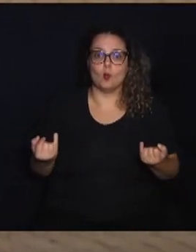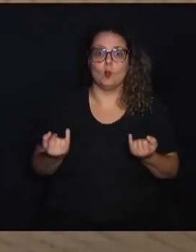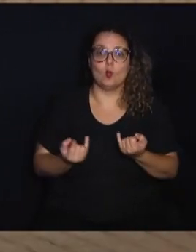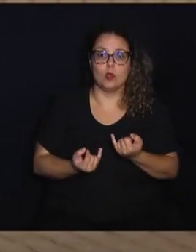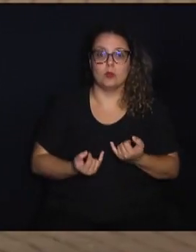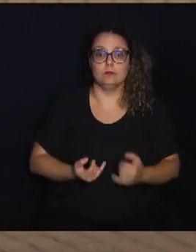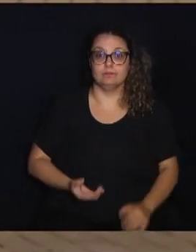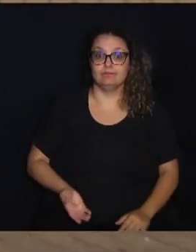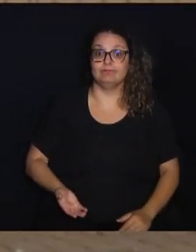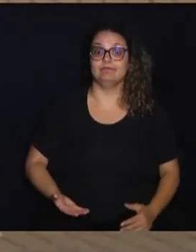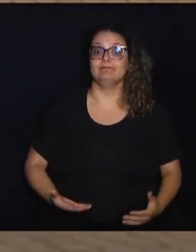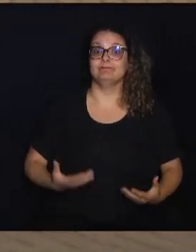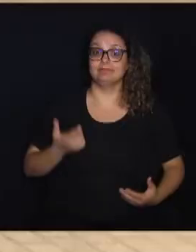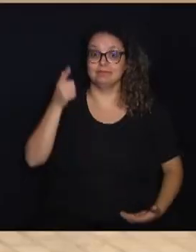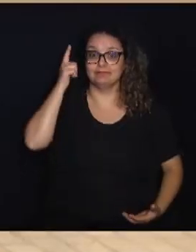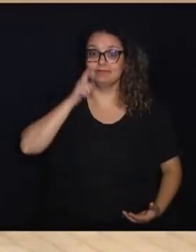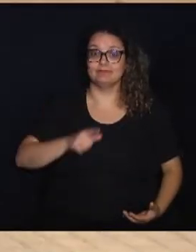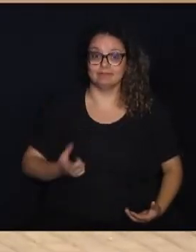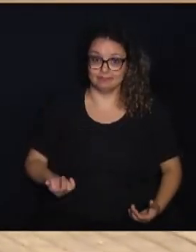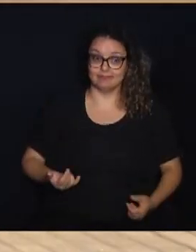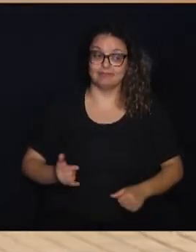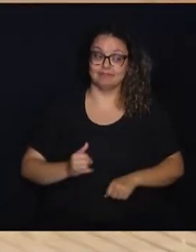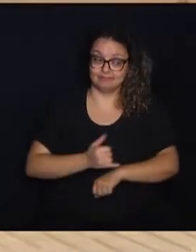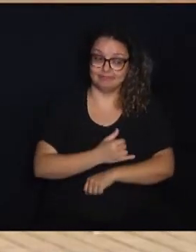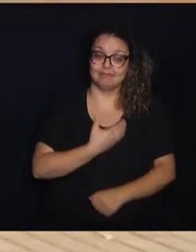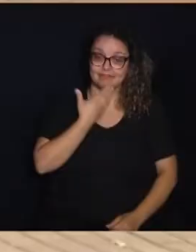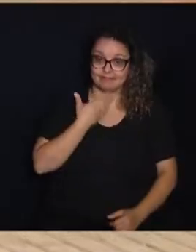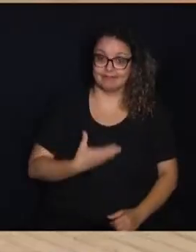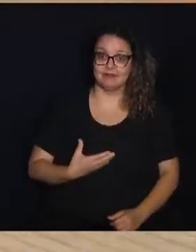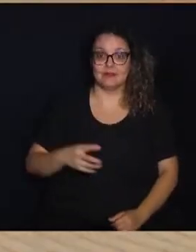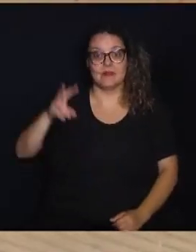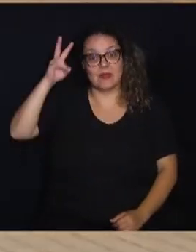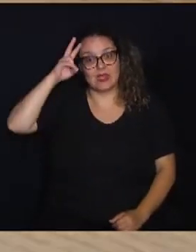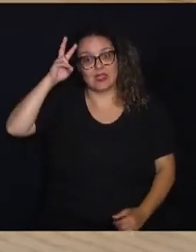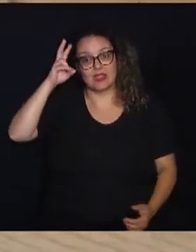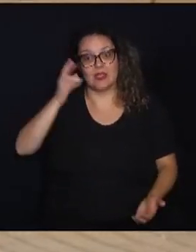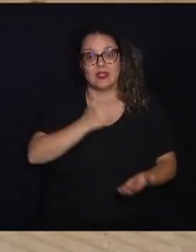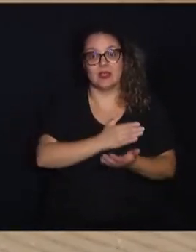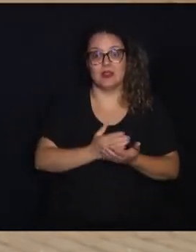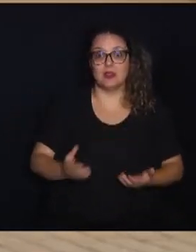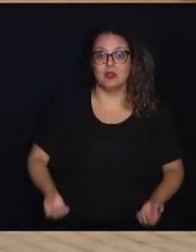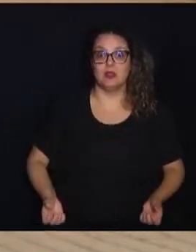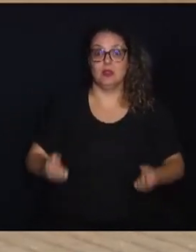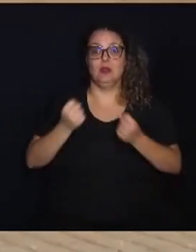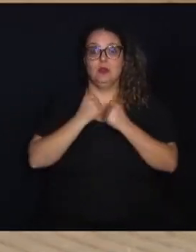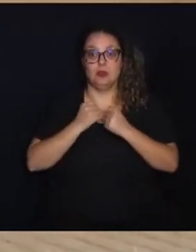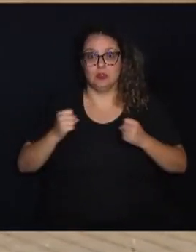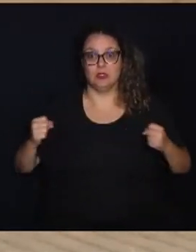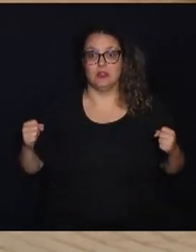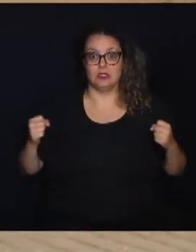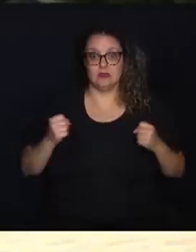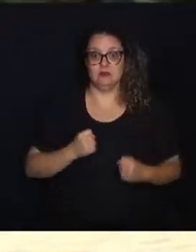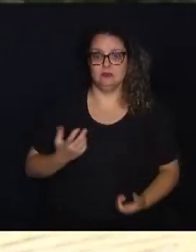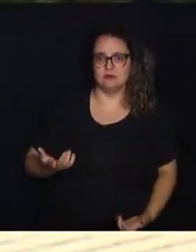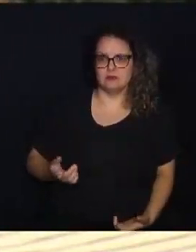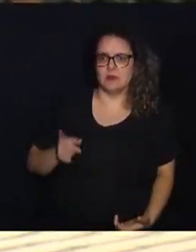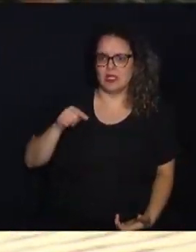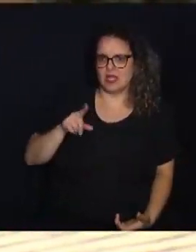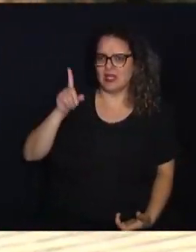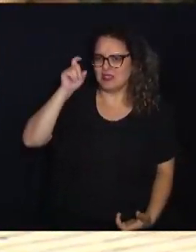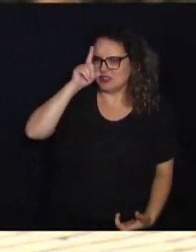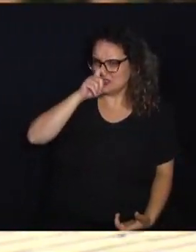lá em dezembro. Ou então segunda-feira estou iniciando a atividade física. Será que é tão difícil